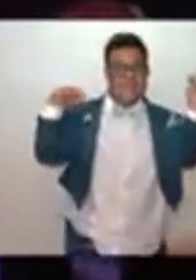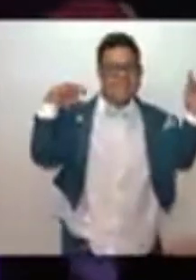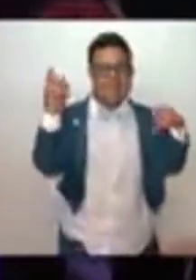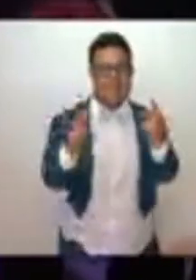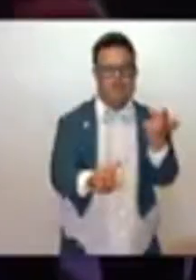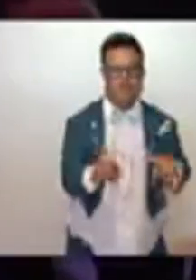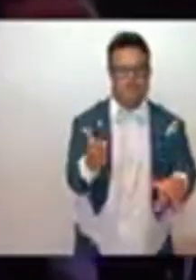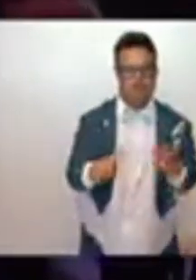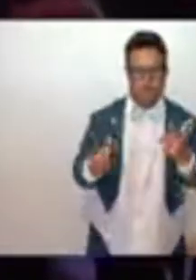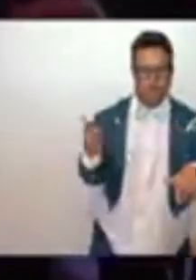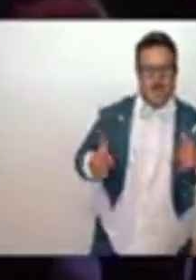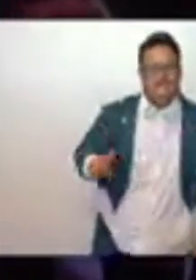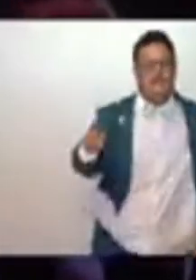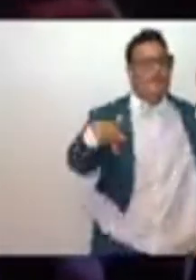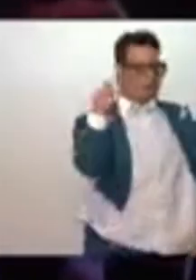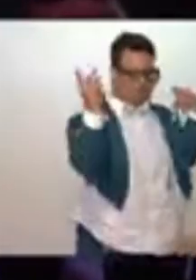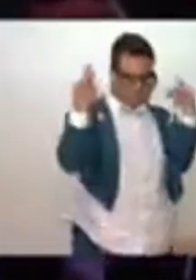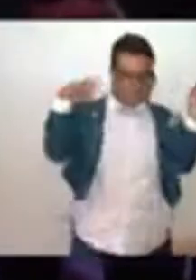E aí